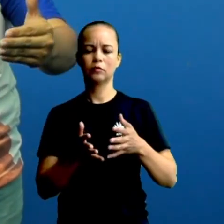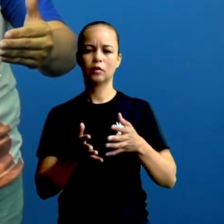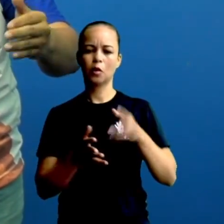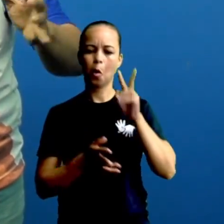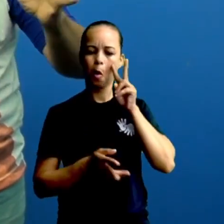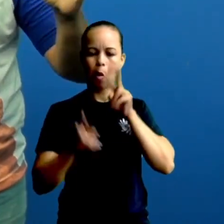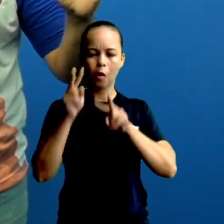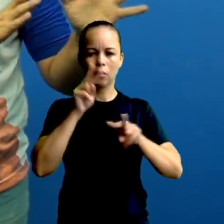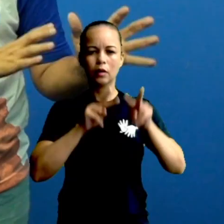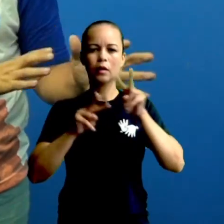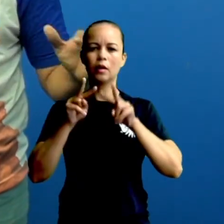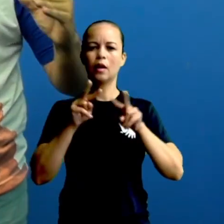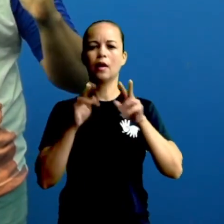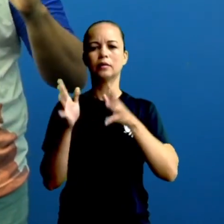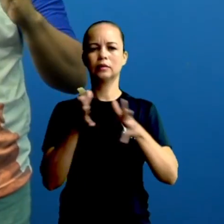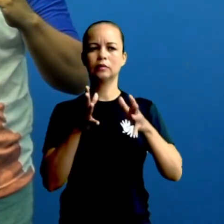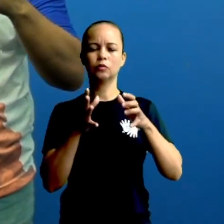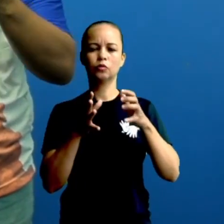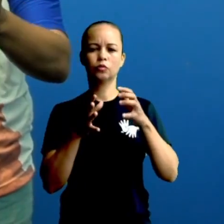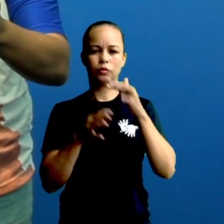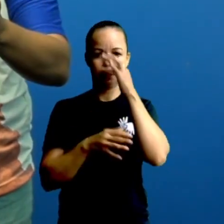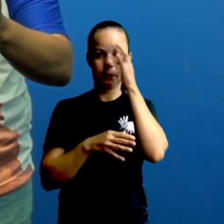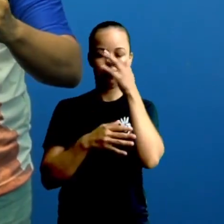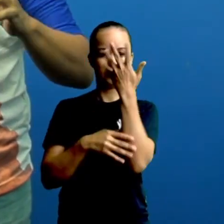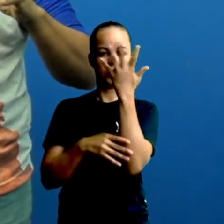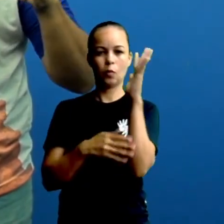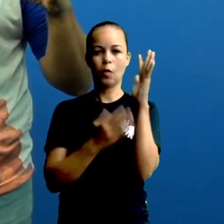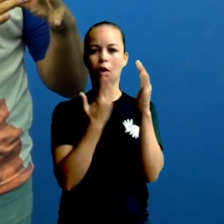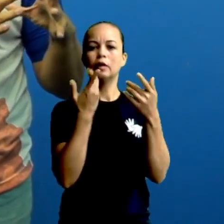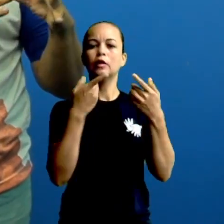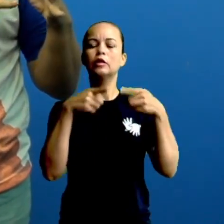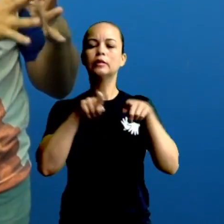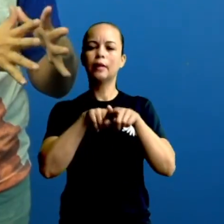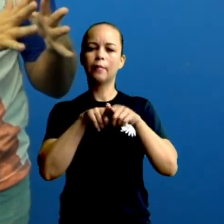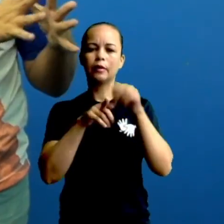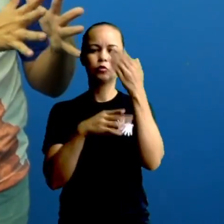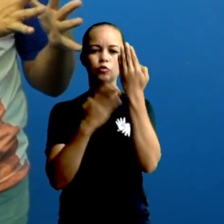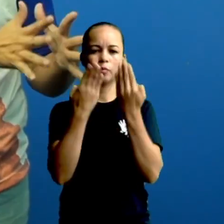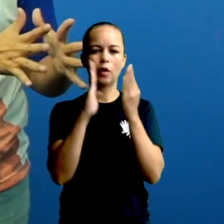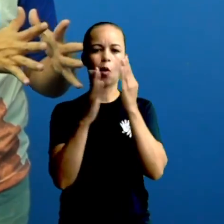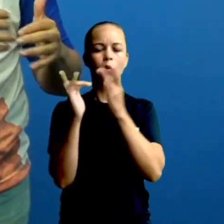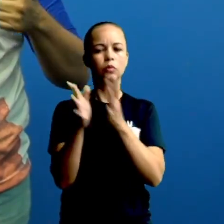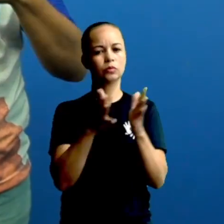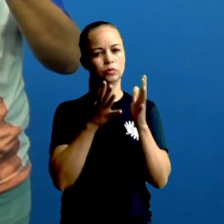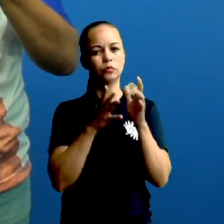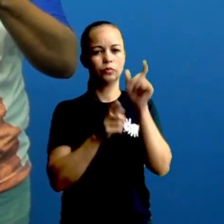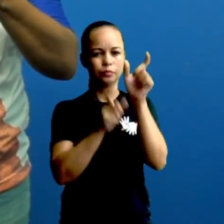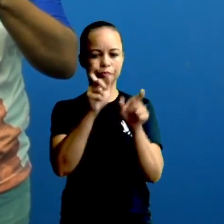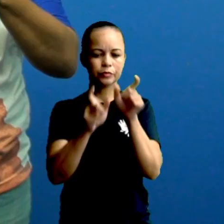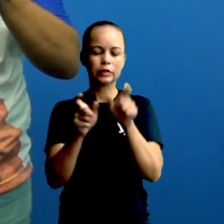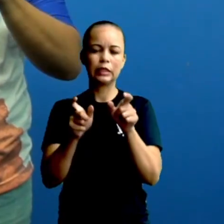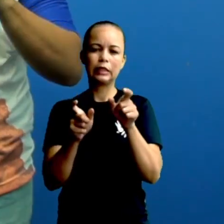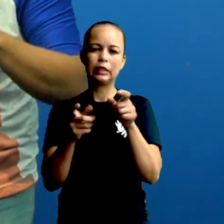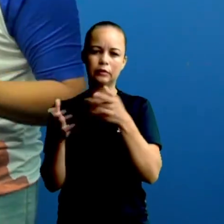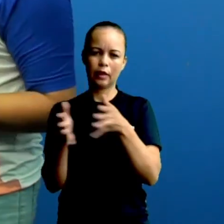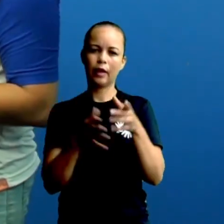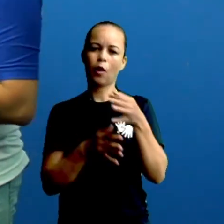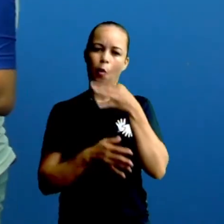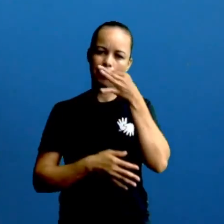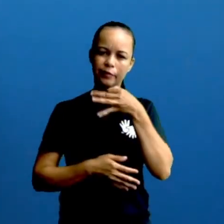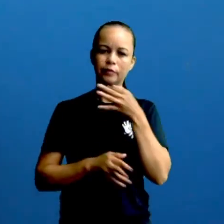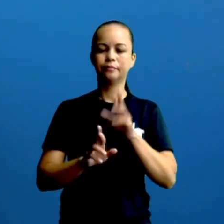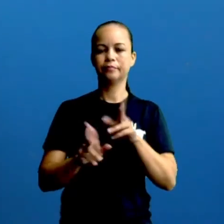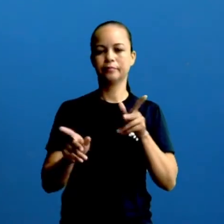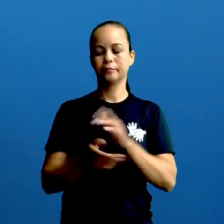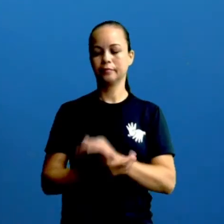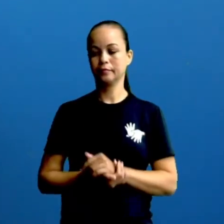mais moderno da botânica e dos biólogos, que já coadunam dessa opinião. Fica essa dica, tá? Outra